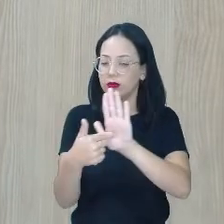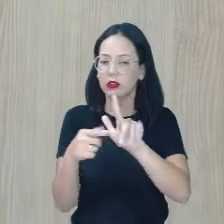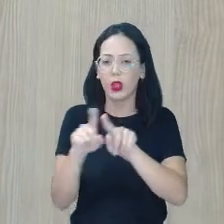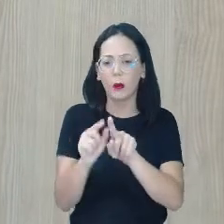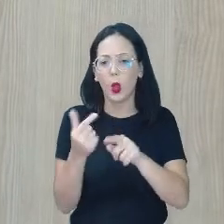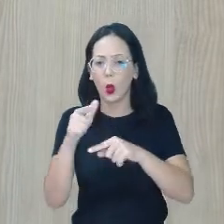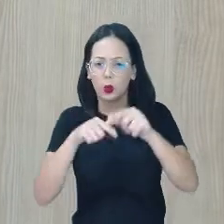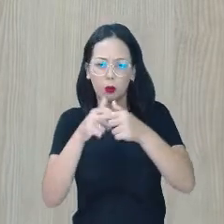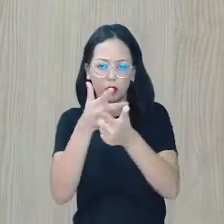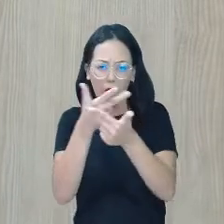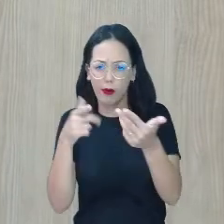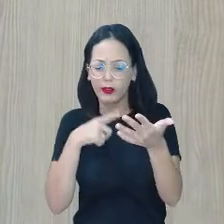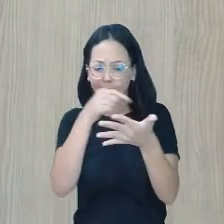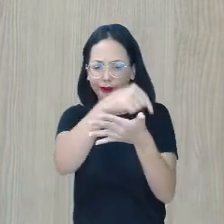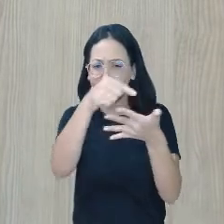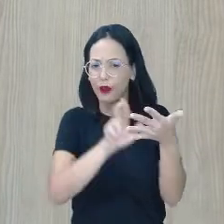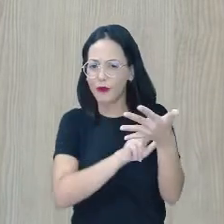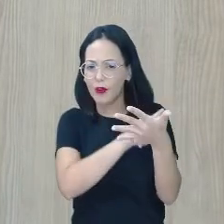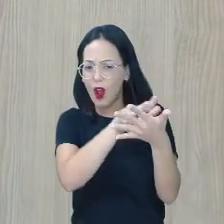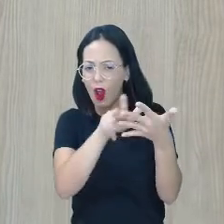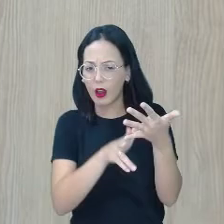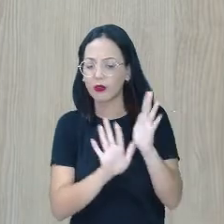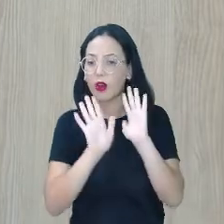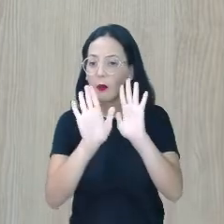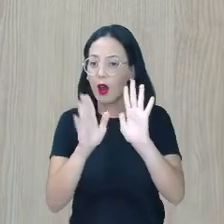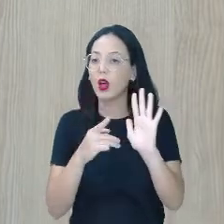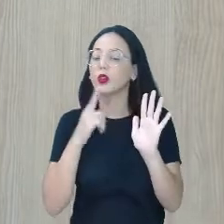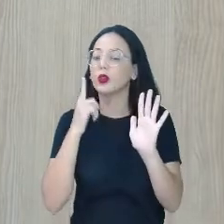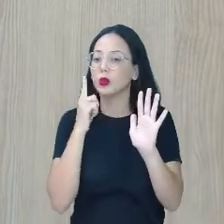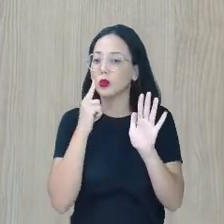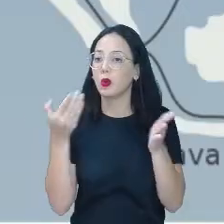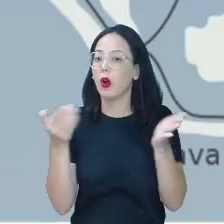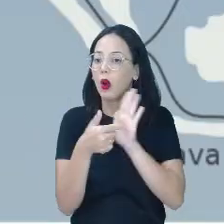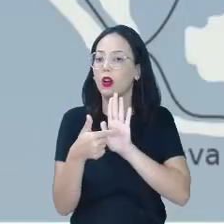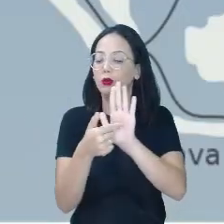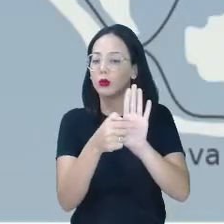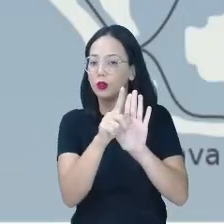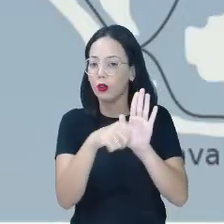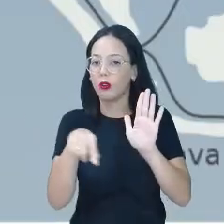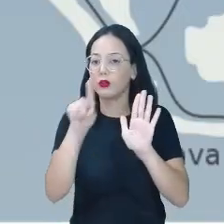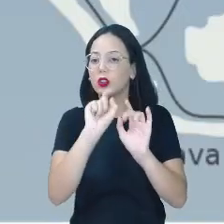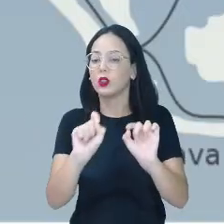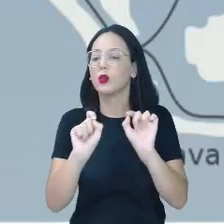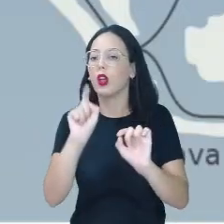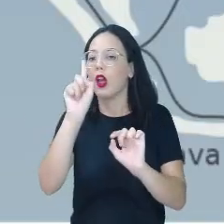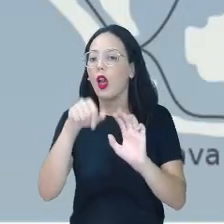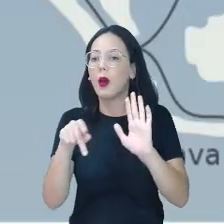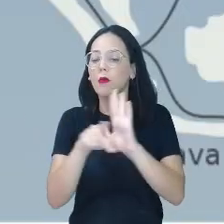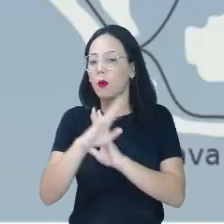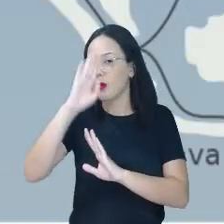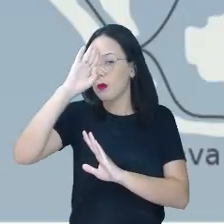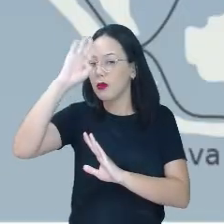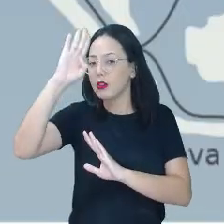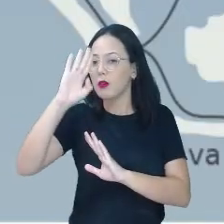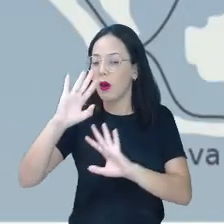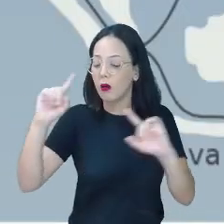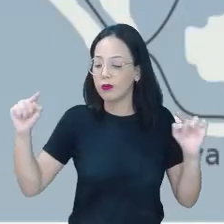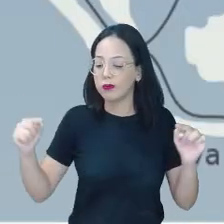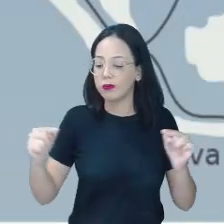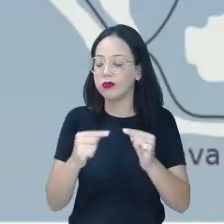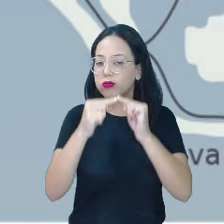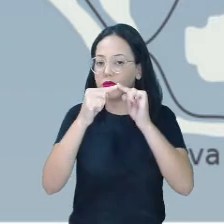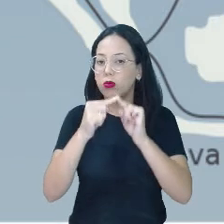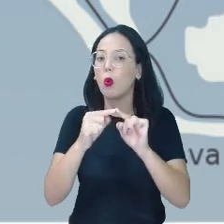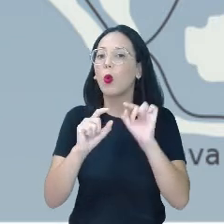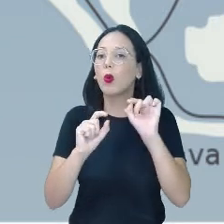como porcelana, enfim. Mas essa rota aí que o professor acabou de mostrar, vai ser justamente o principal meio de interligação entre o